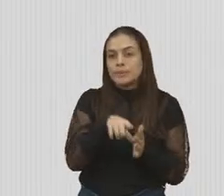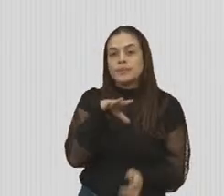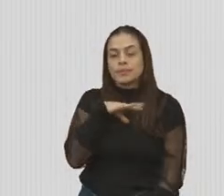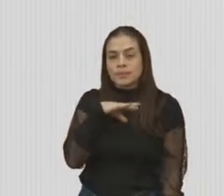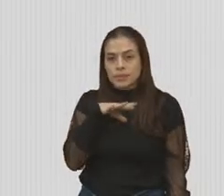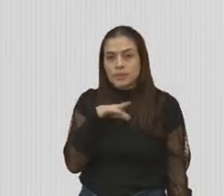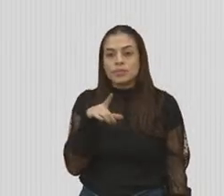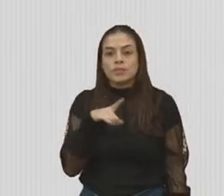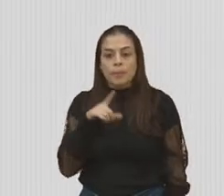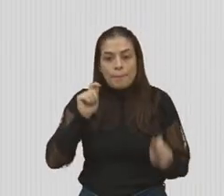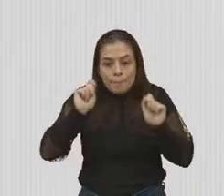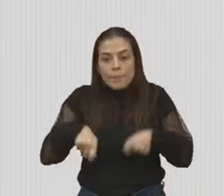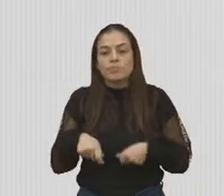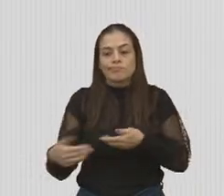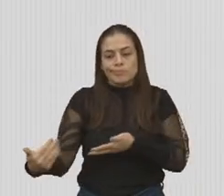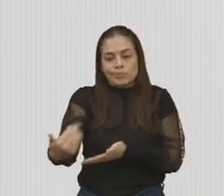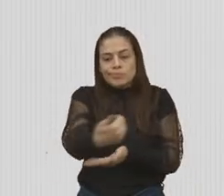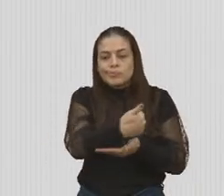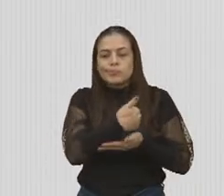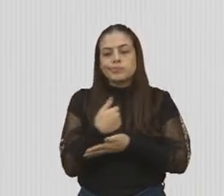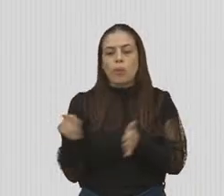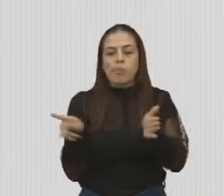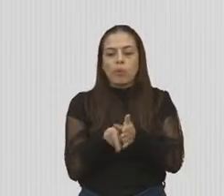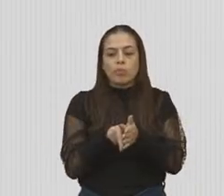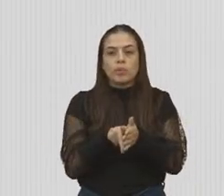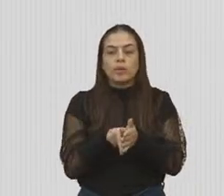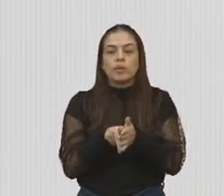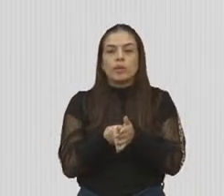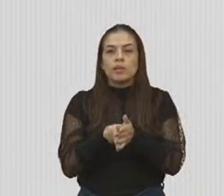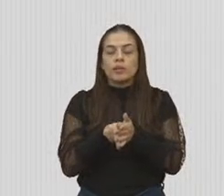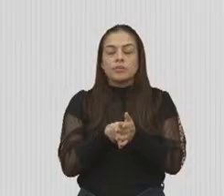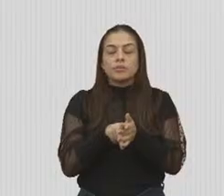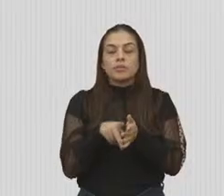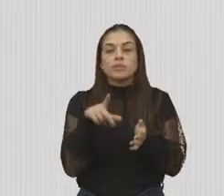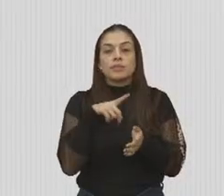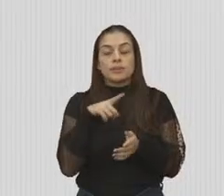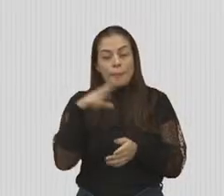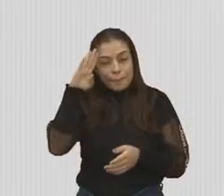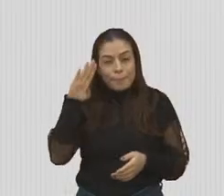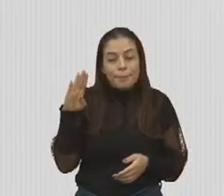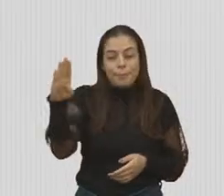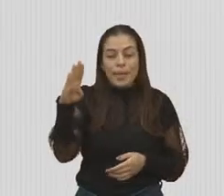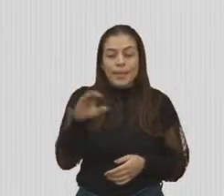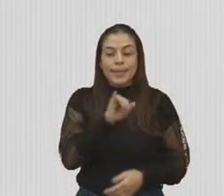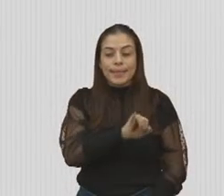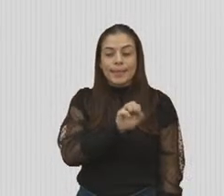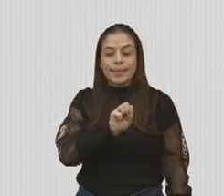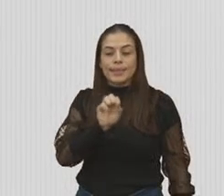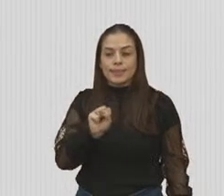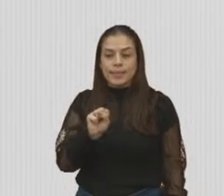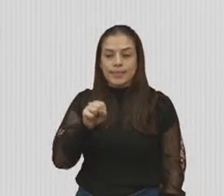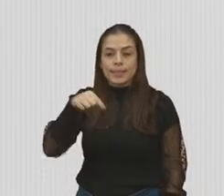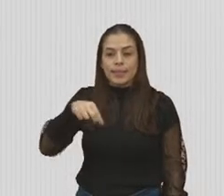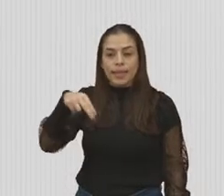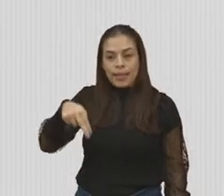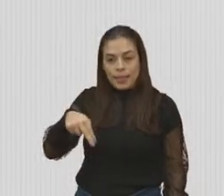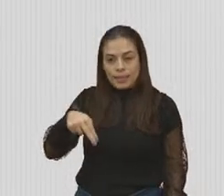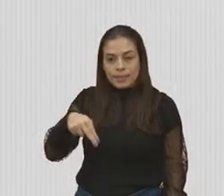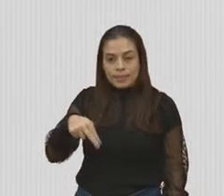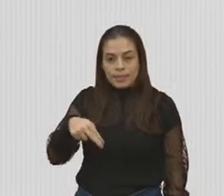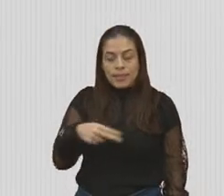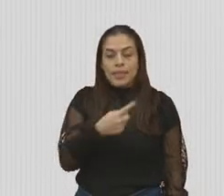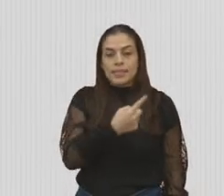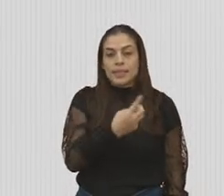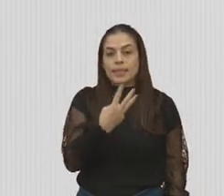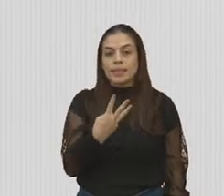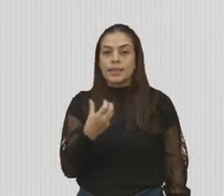município tem a capacidade de arrecadação própria. A gente tem como principal o ISS-QN, que é de 136